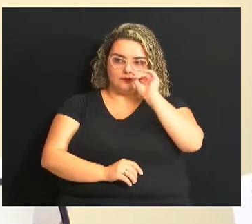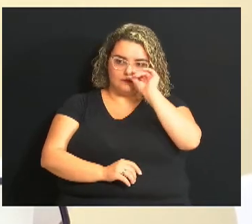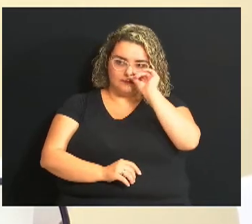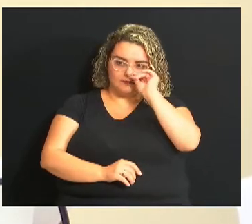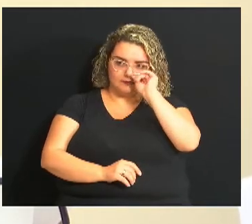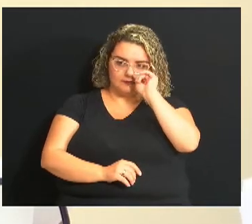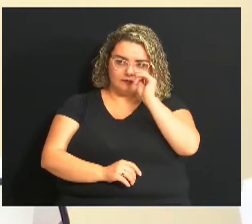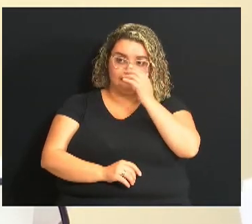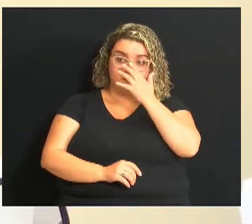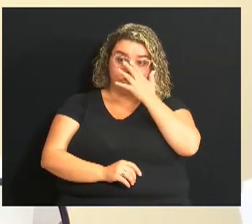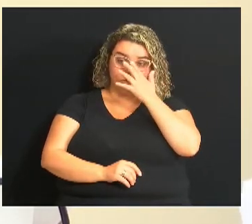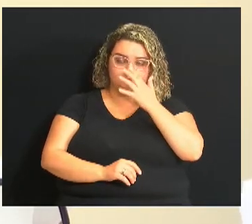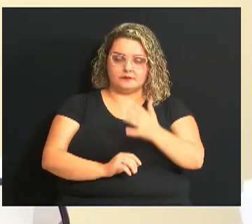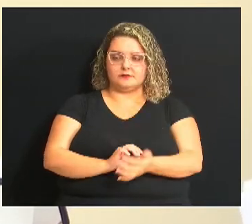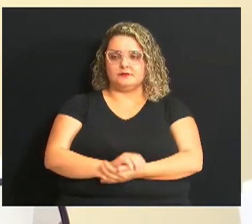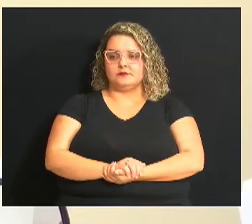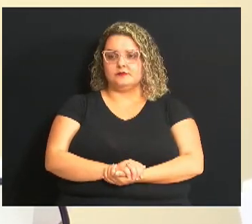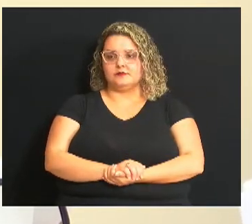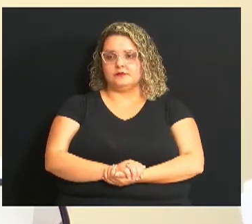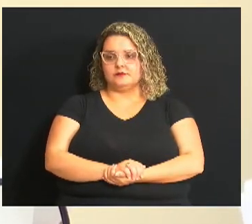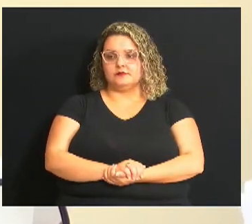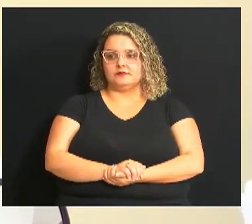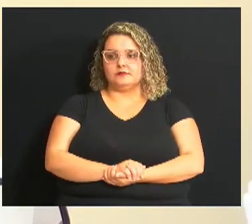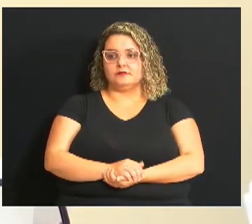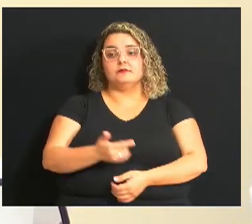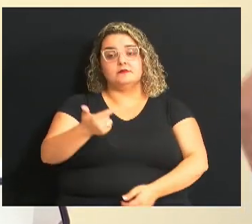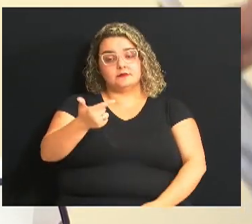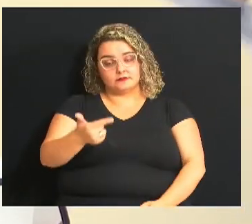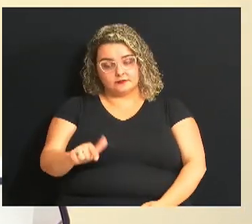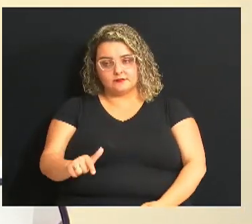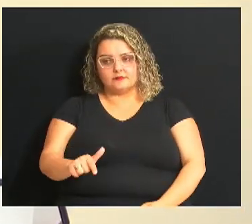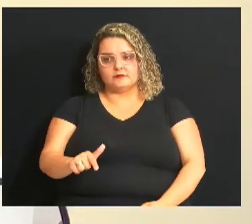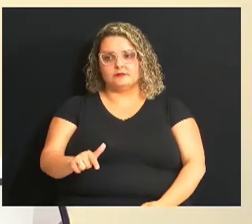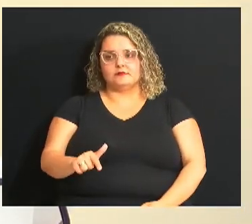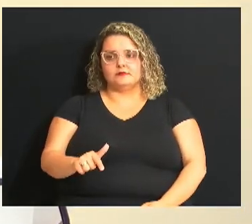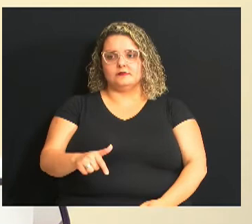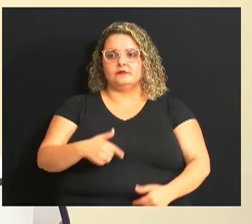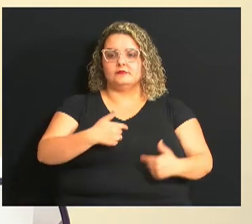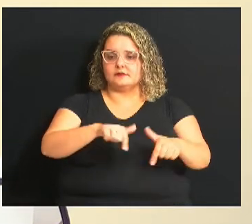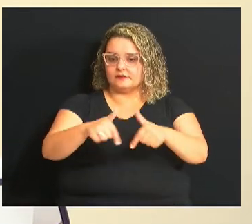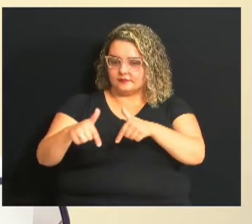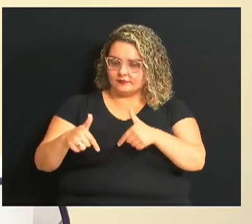e darmos continuidade a esse trabalho.